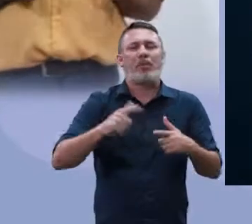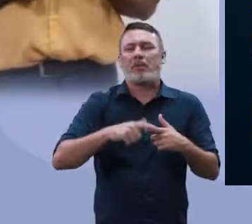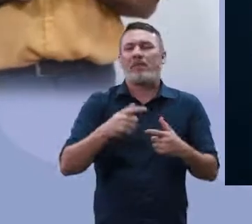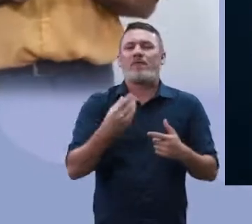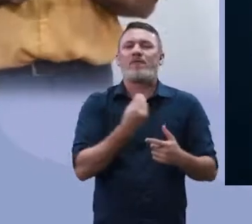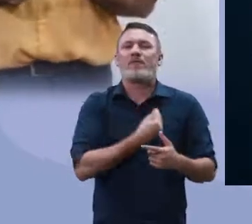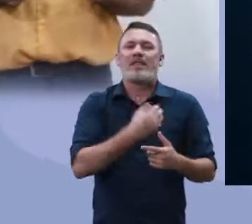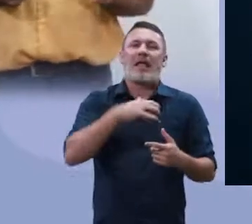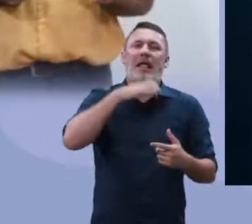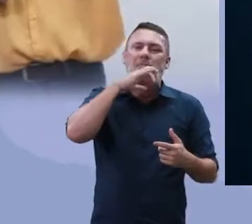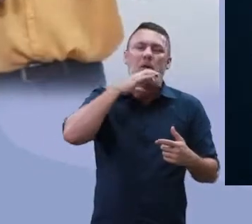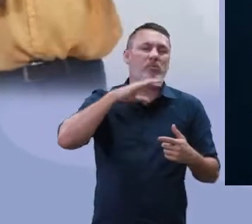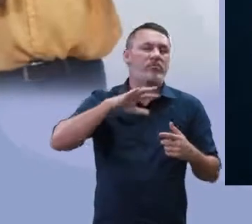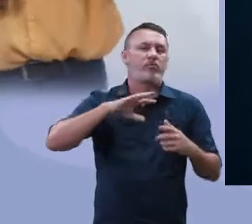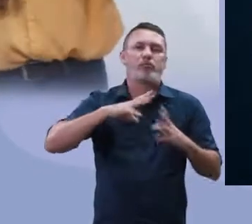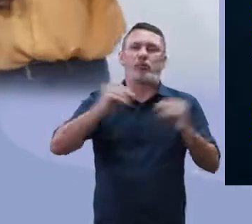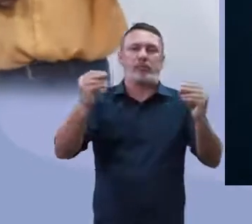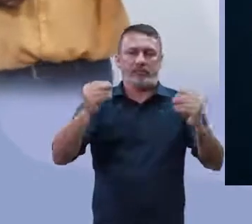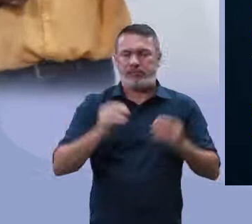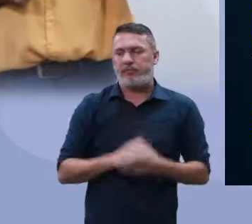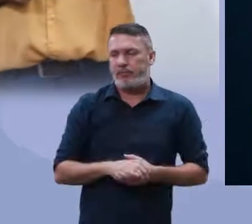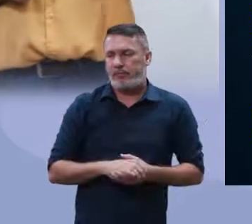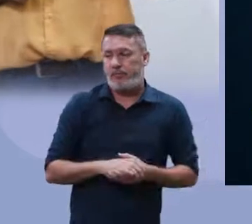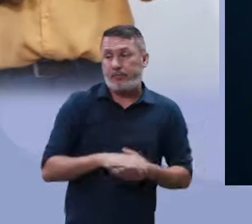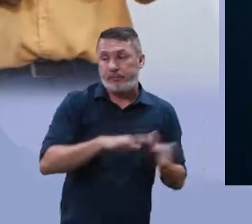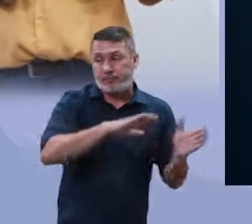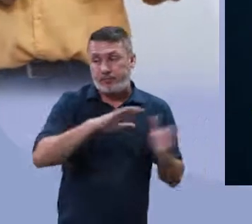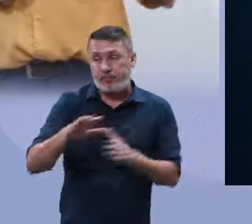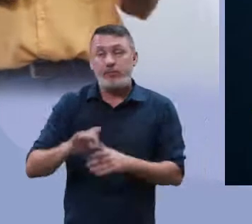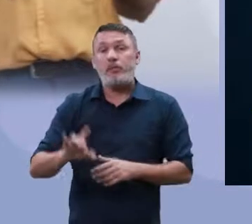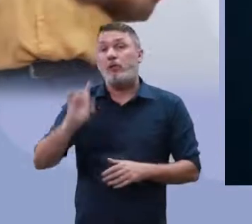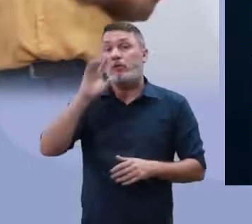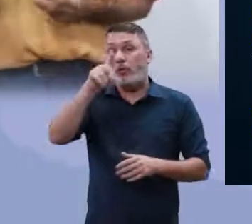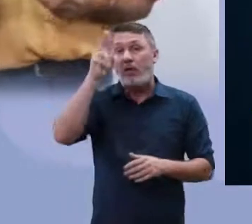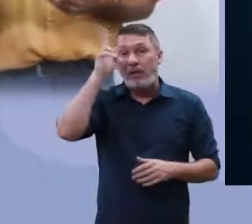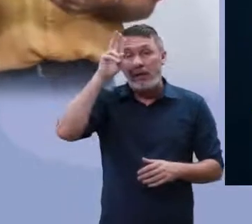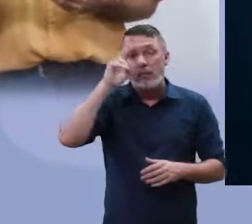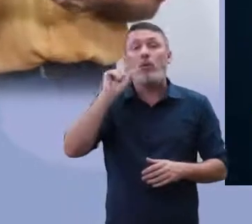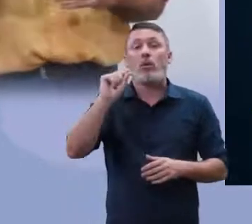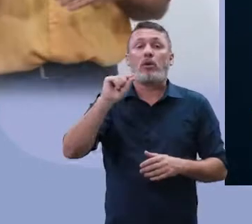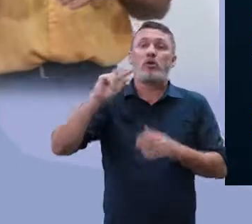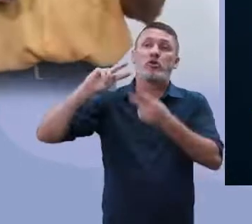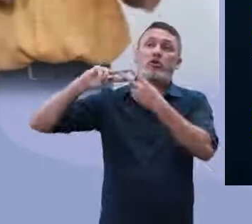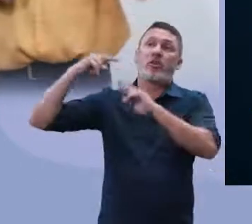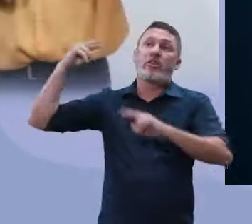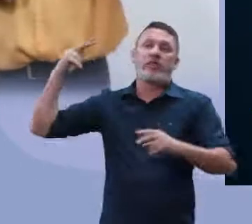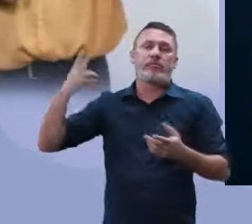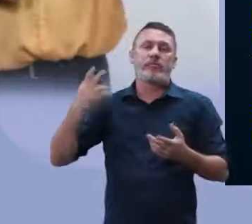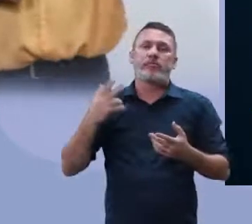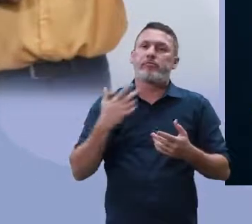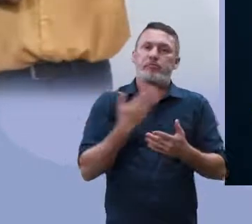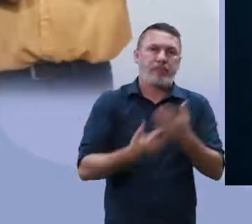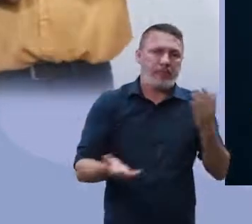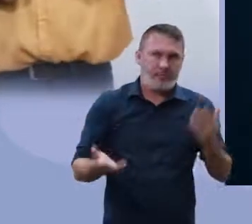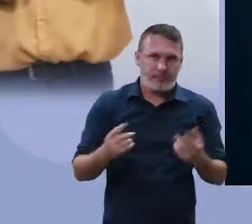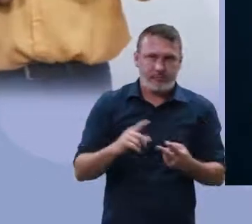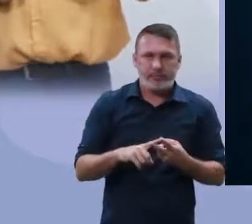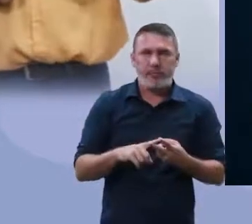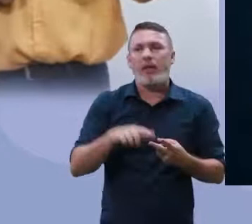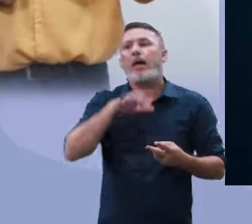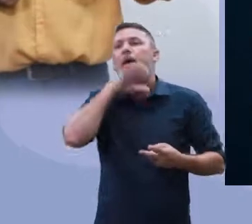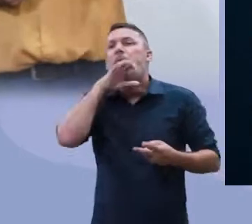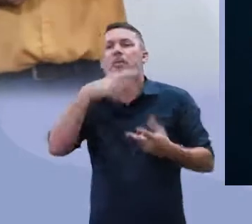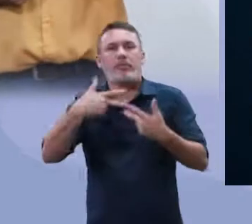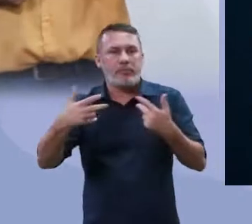dessa biodiversidade. E aí, só relembrando que você vai ter perda de patrimônio genético, você vai ter, né, e aí só a título